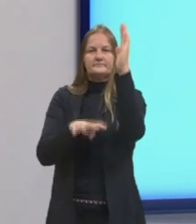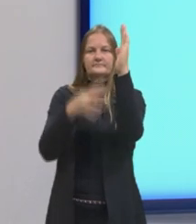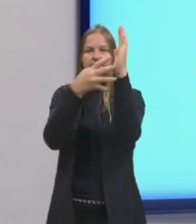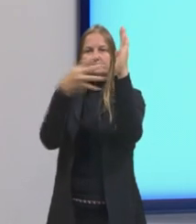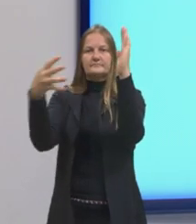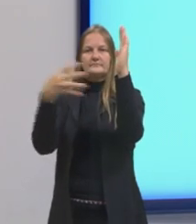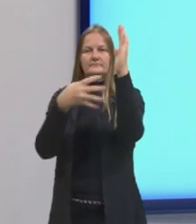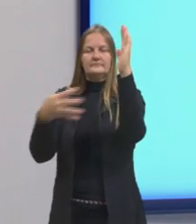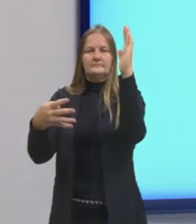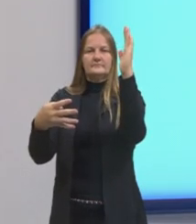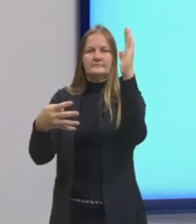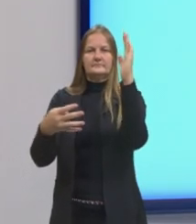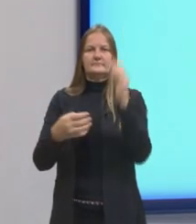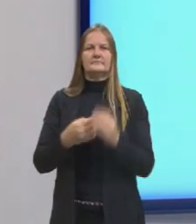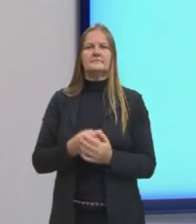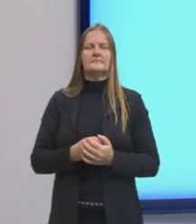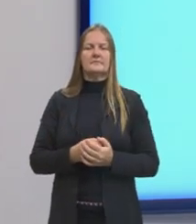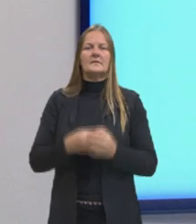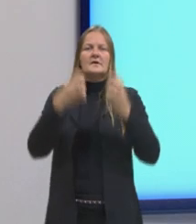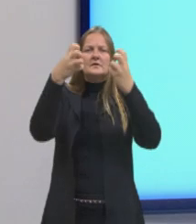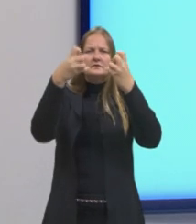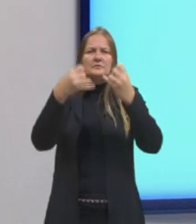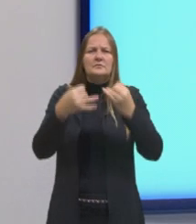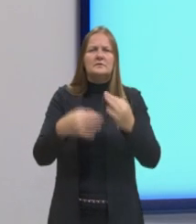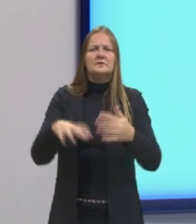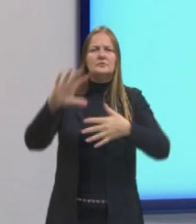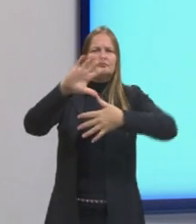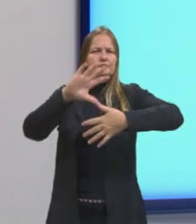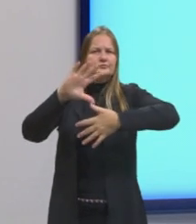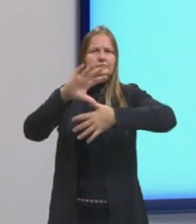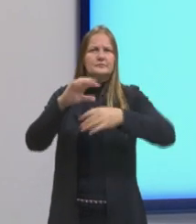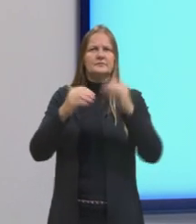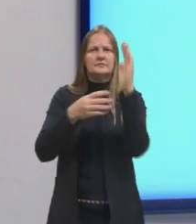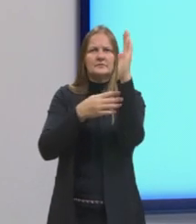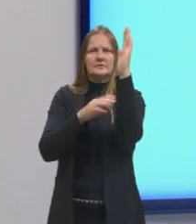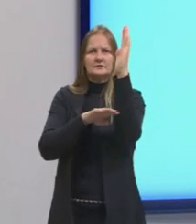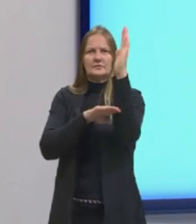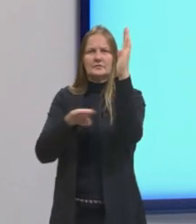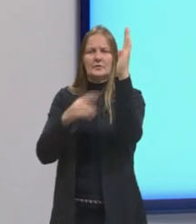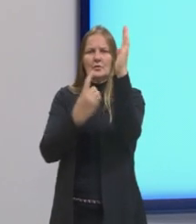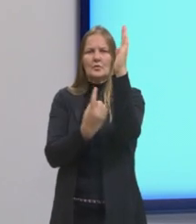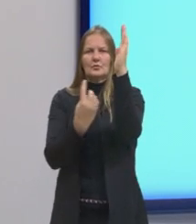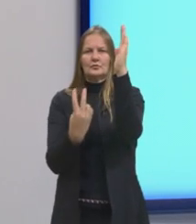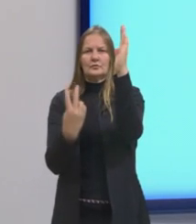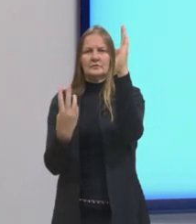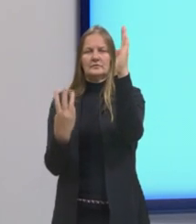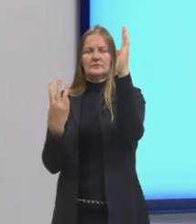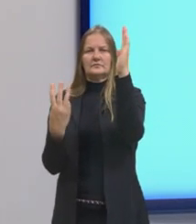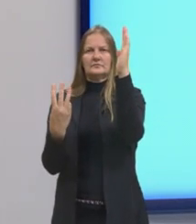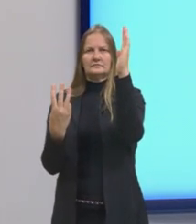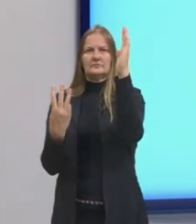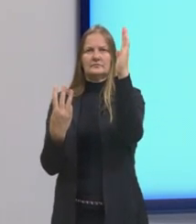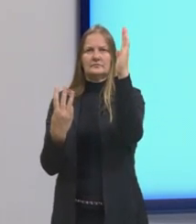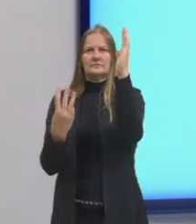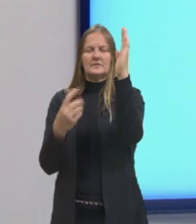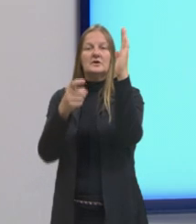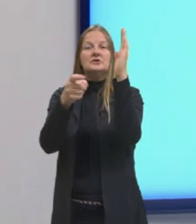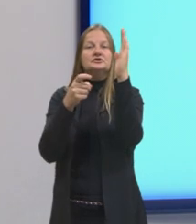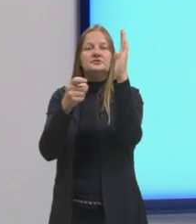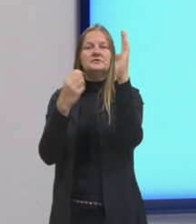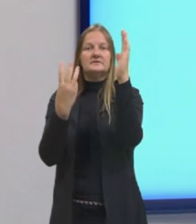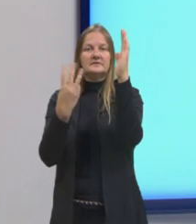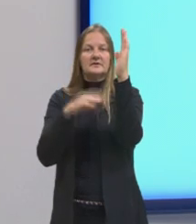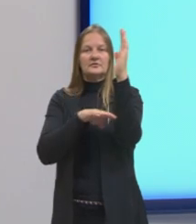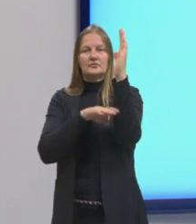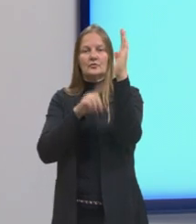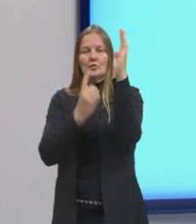como eu as aulas anteriores relação a cartografia nós temos um dois três então X é